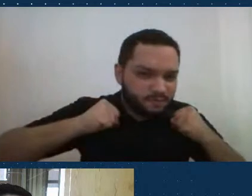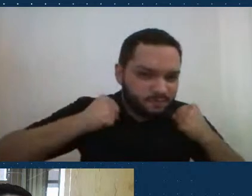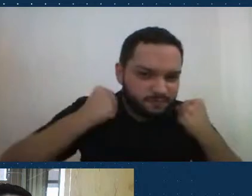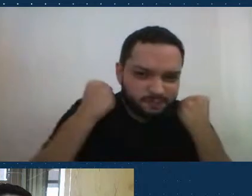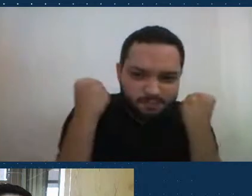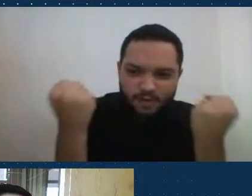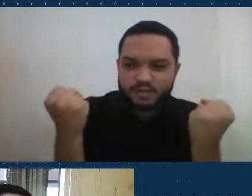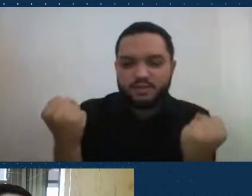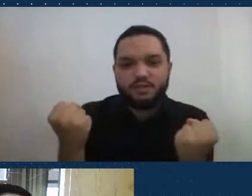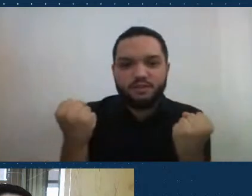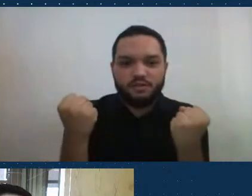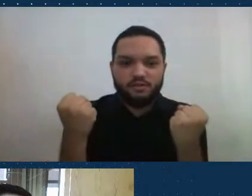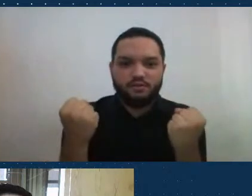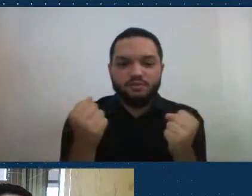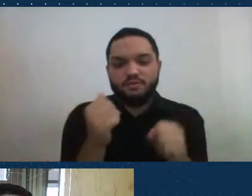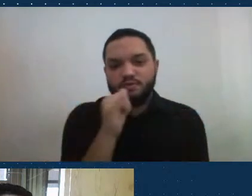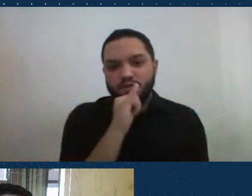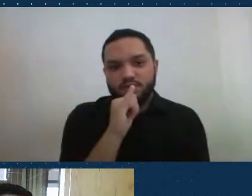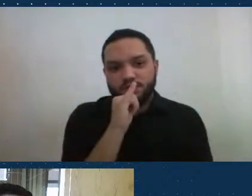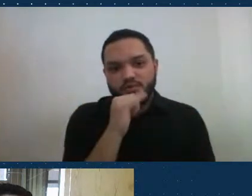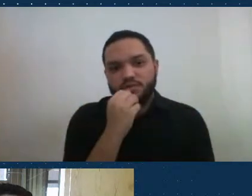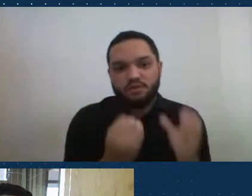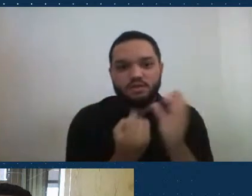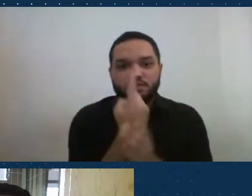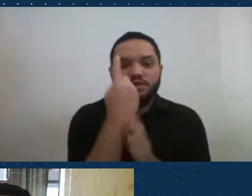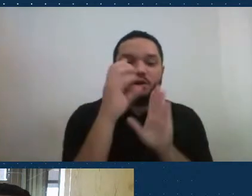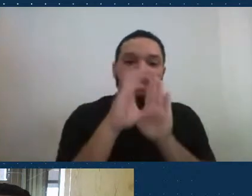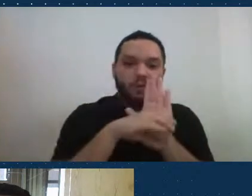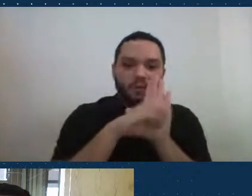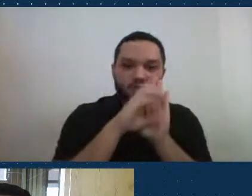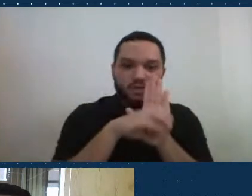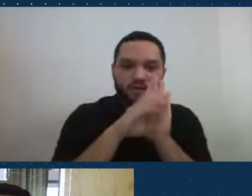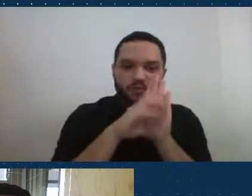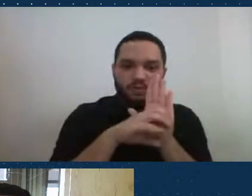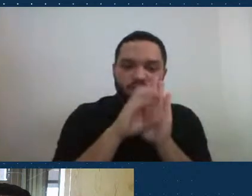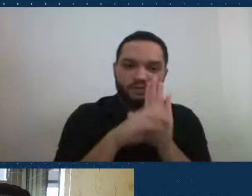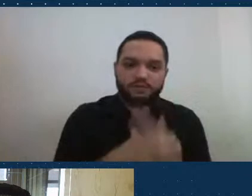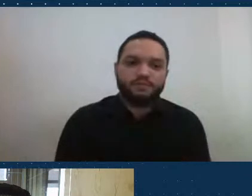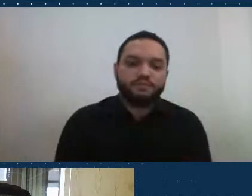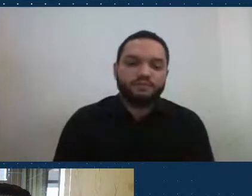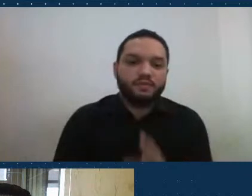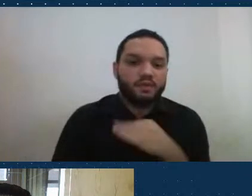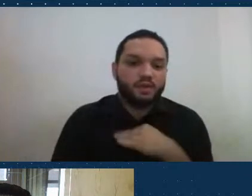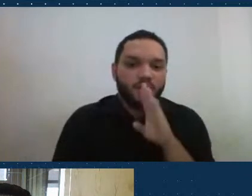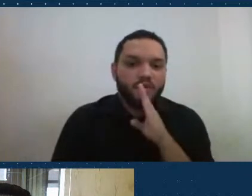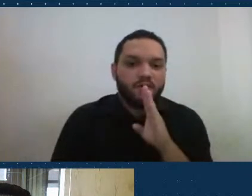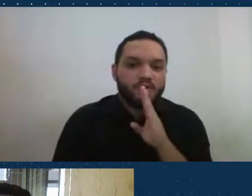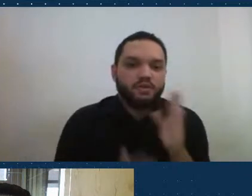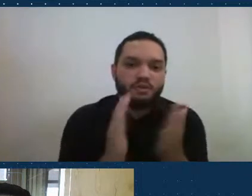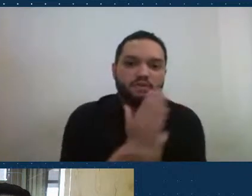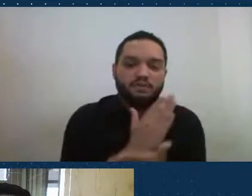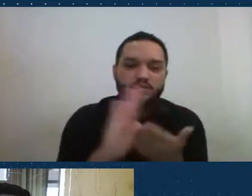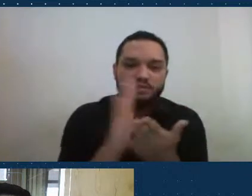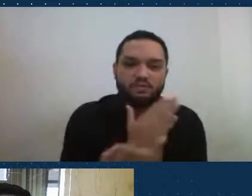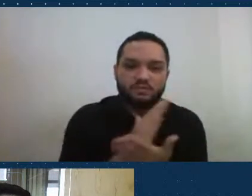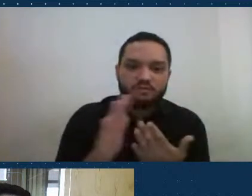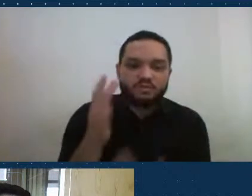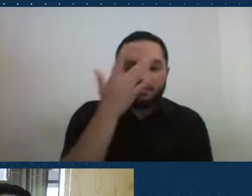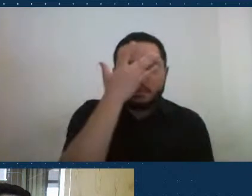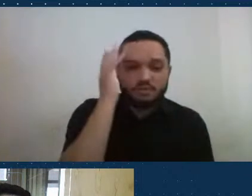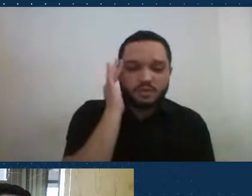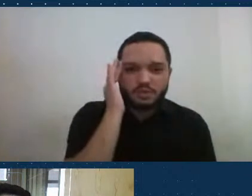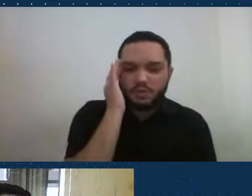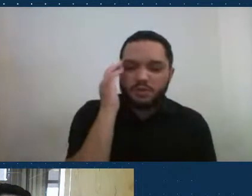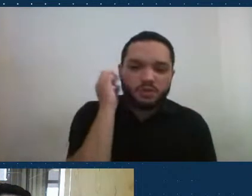vai criar, por exemplo, um conceito, né? Eu conheço algumas pessoas que, por exemplo, não se conformavam,